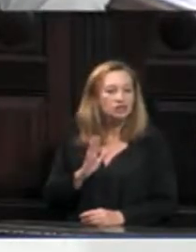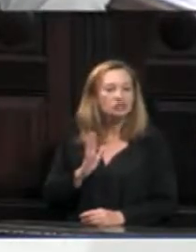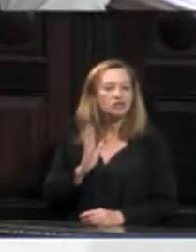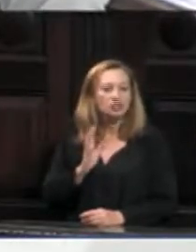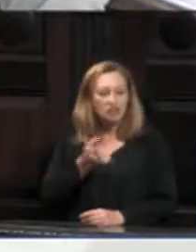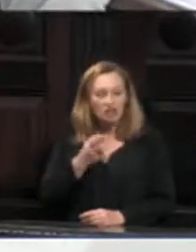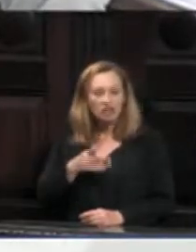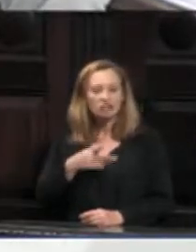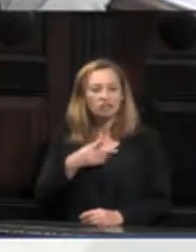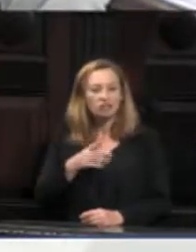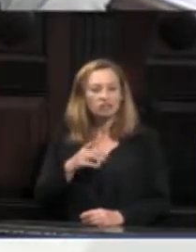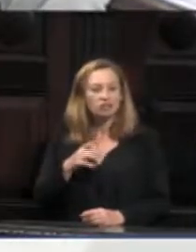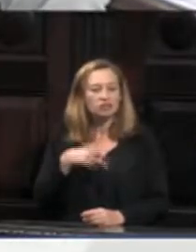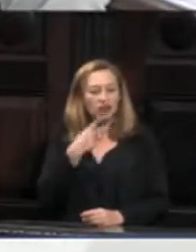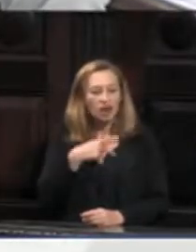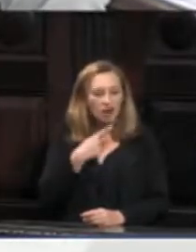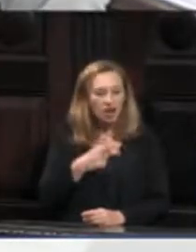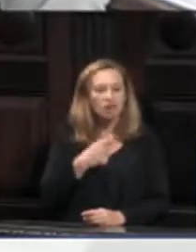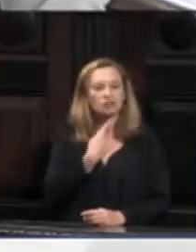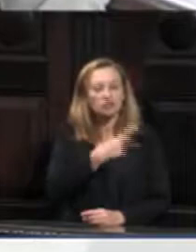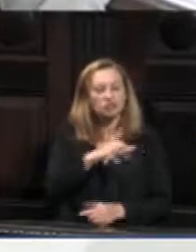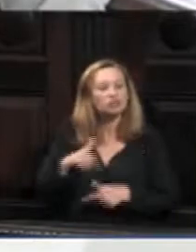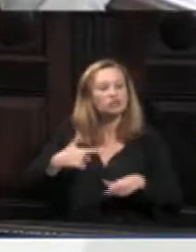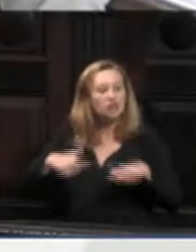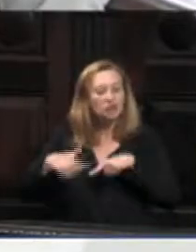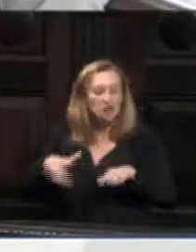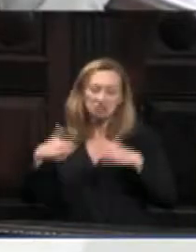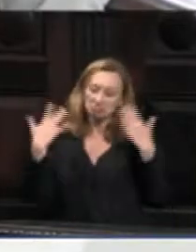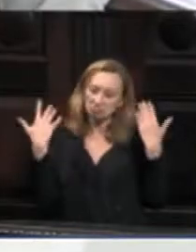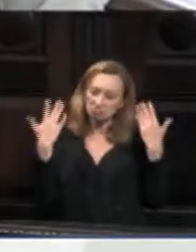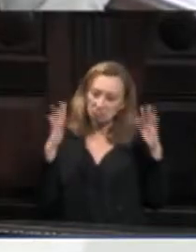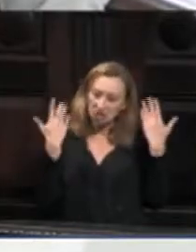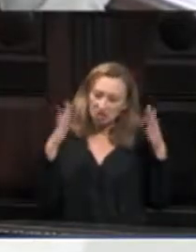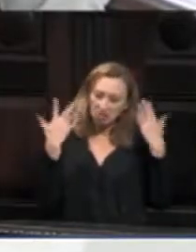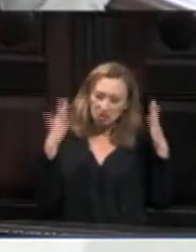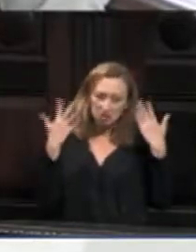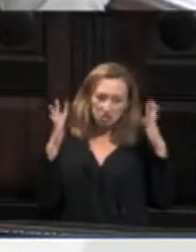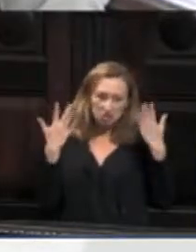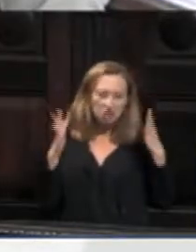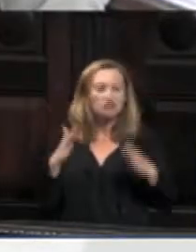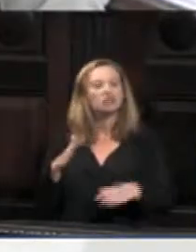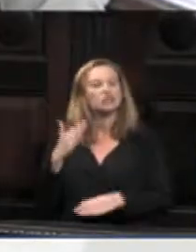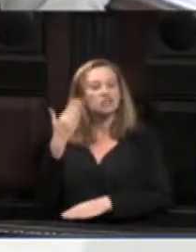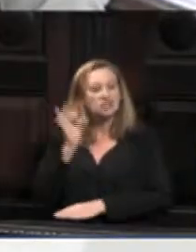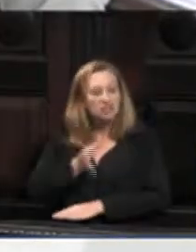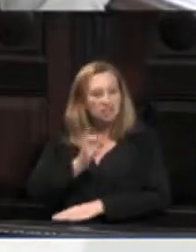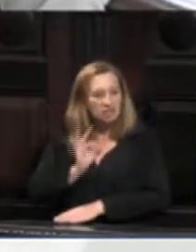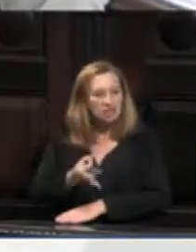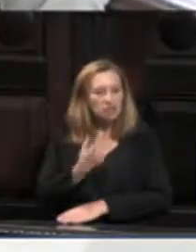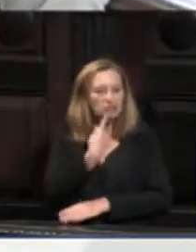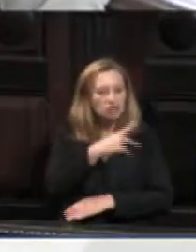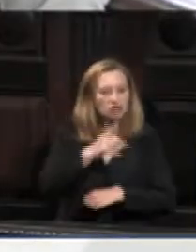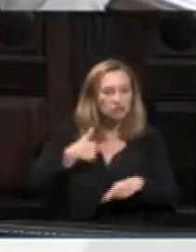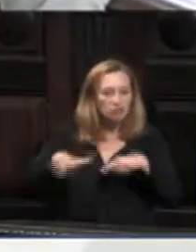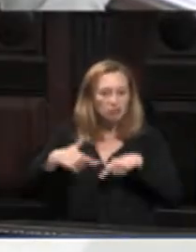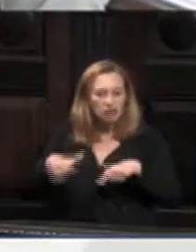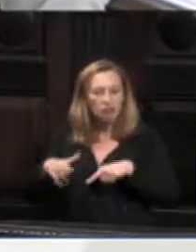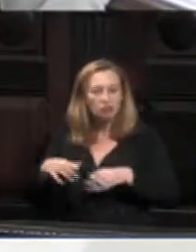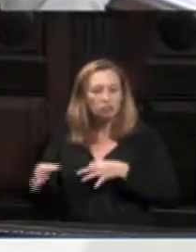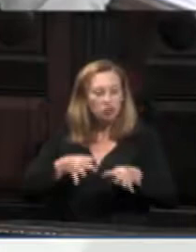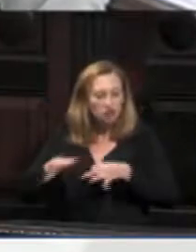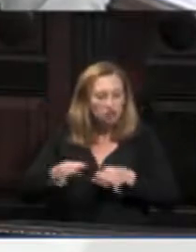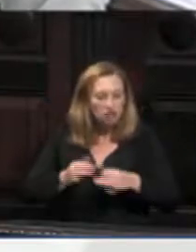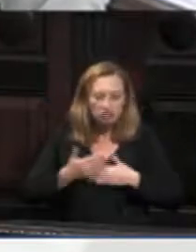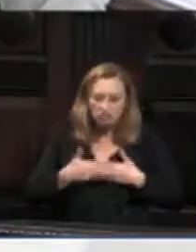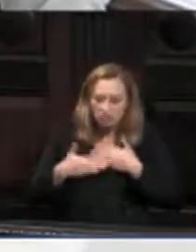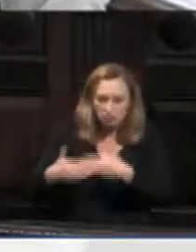e aí sim, o trabalho valoroso de Vossa Excelência, porque tenho certeza que com a sua participação é que a gente conseguiu colocar esse projeto, que vai ser de grande